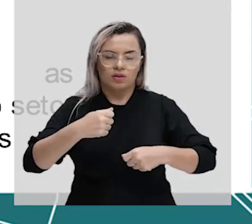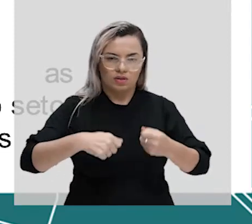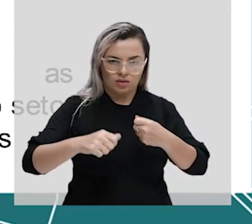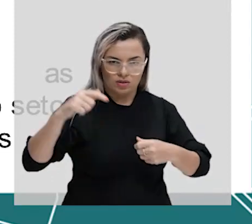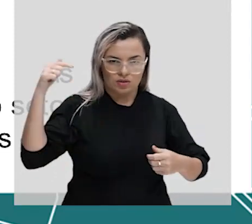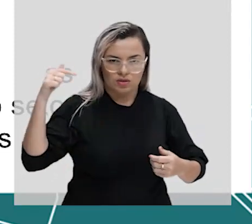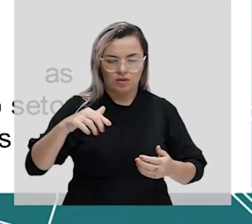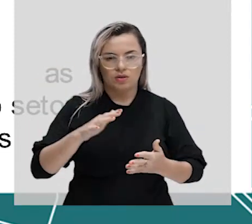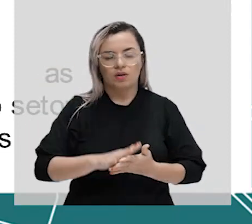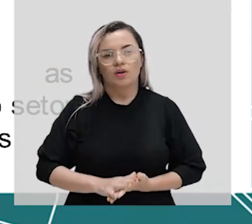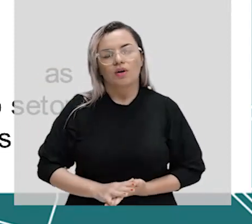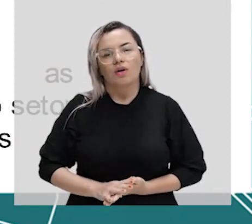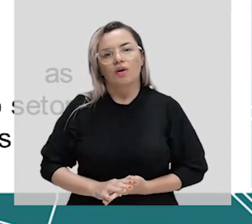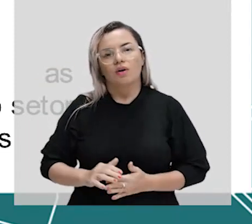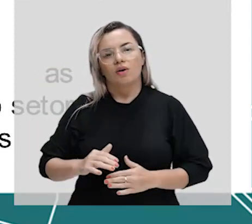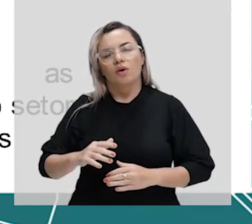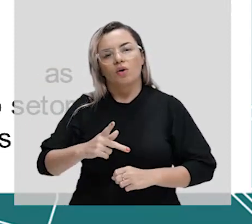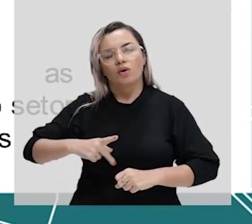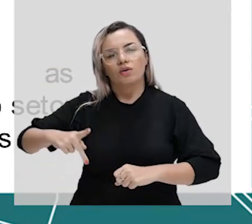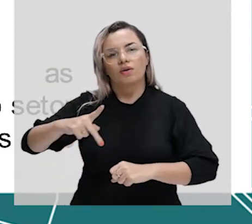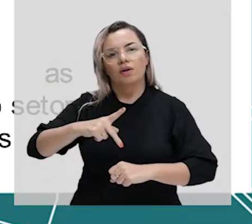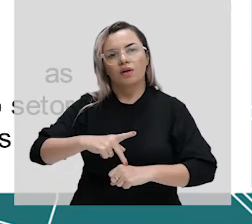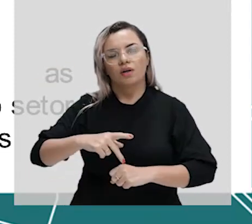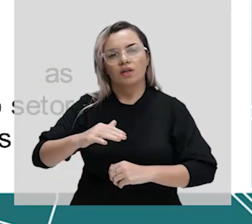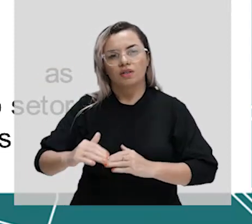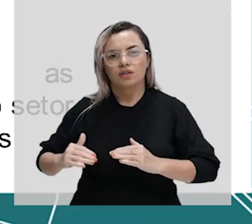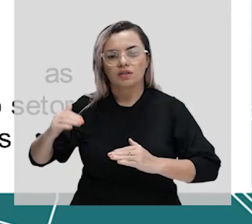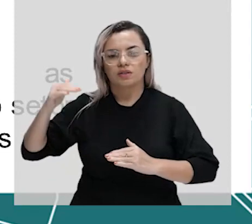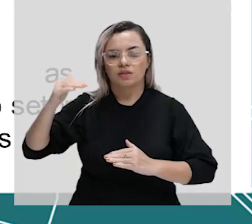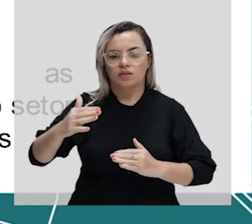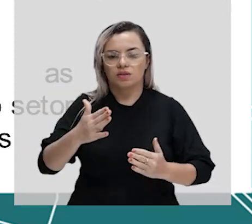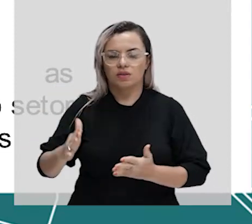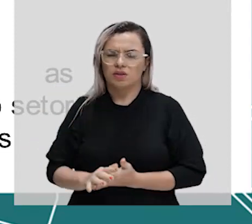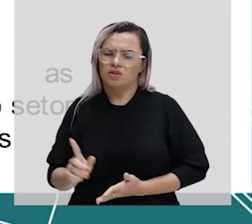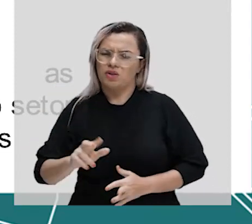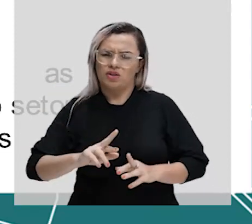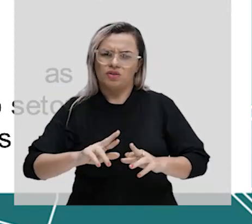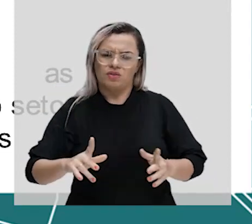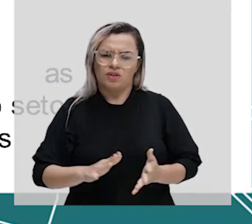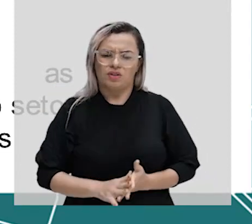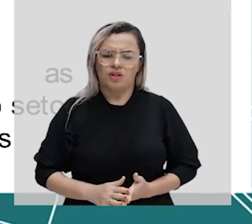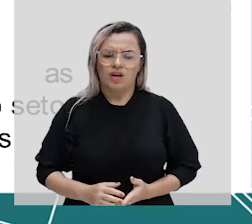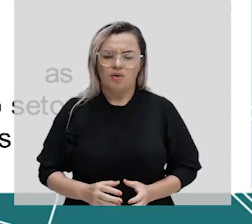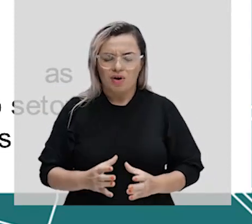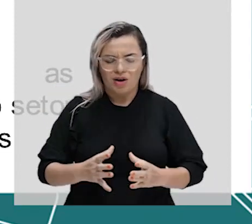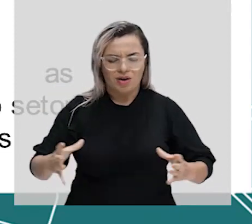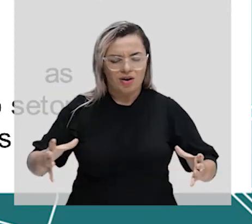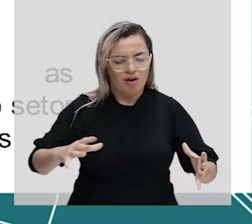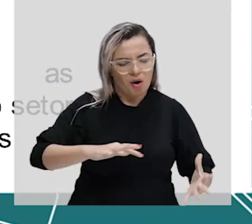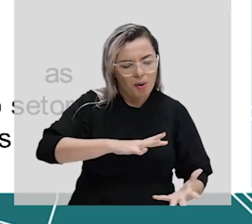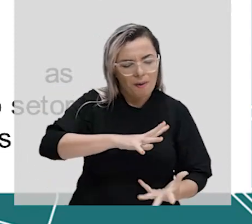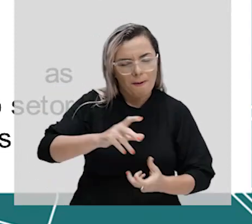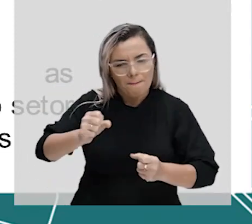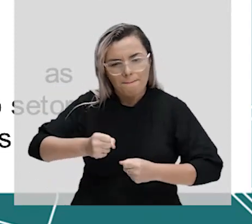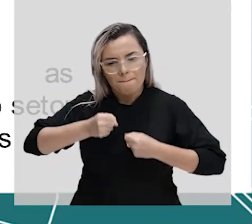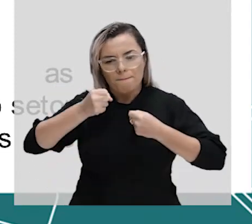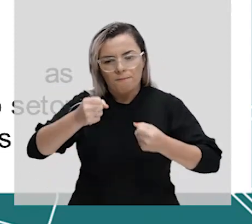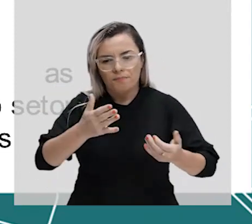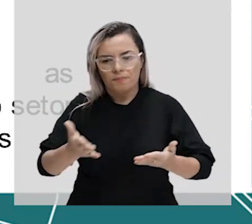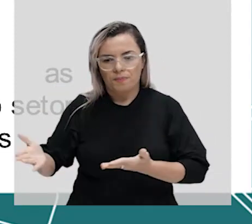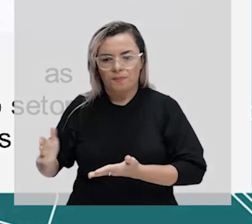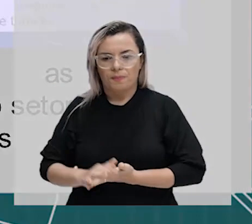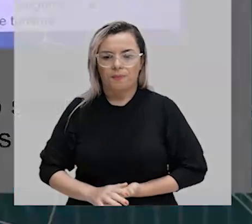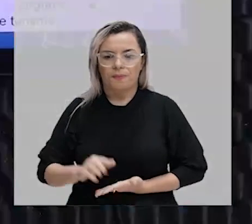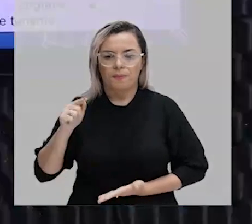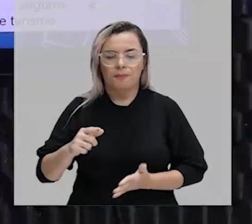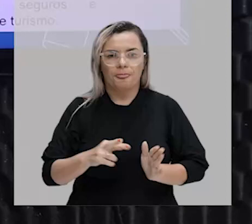Que emprega a maior parte da população. E não é diferente na principal potência econômica do mundo. O terceiro setor, galera, ele vai representar